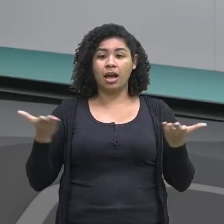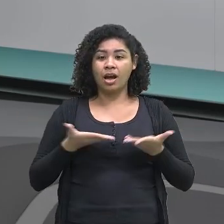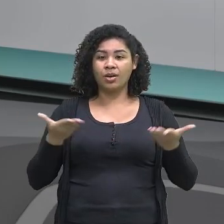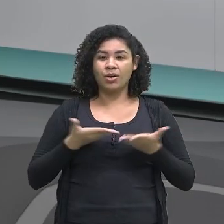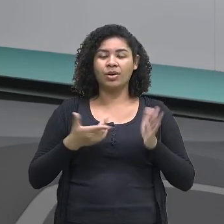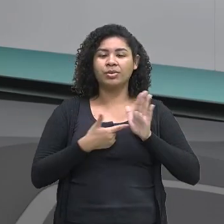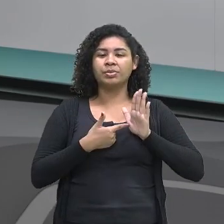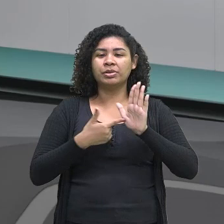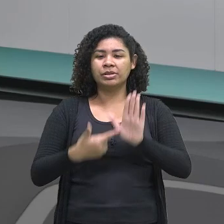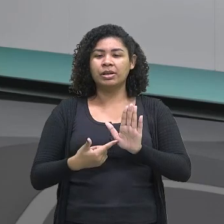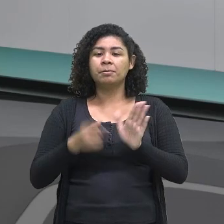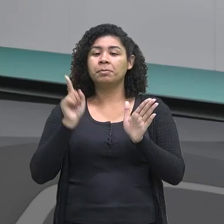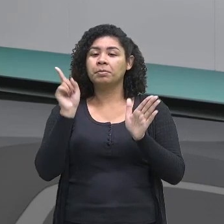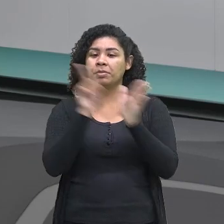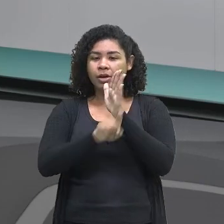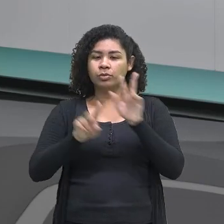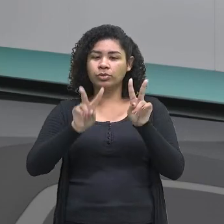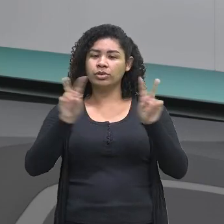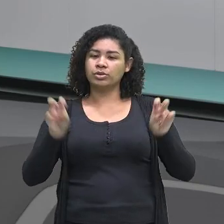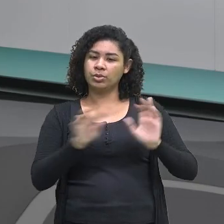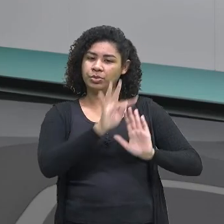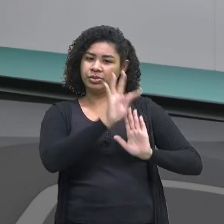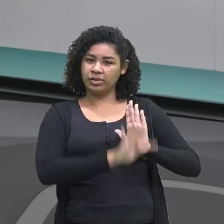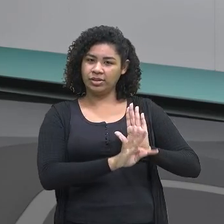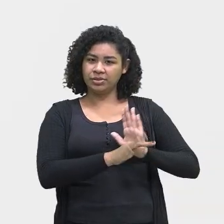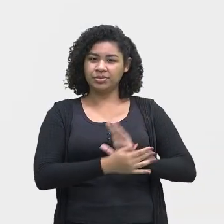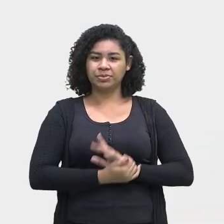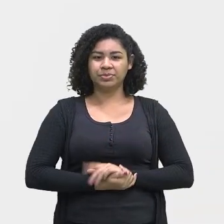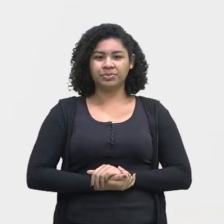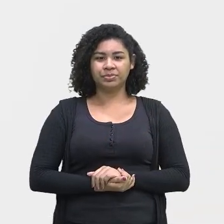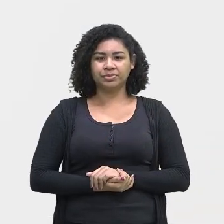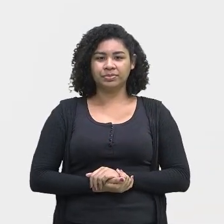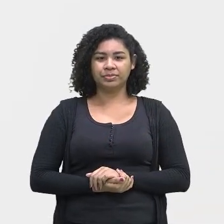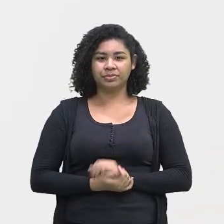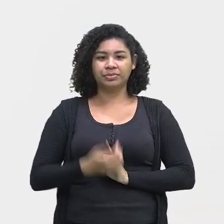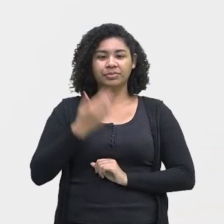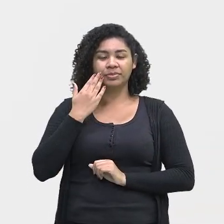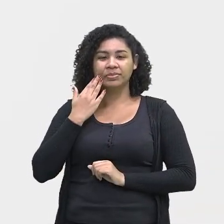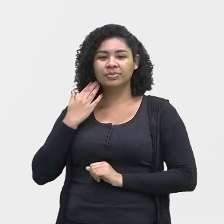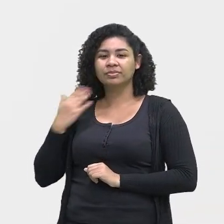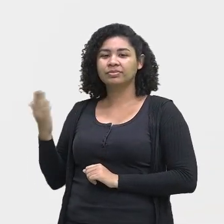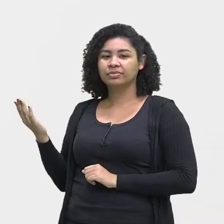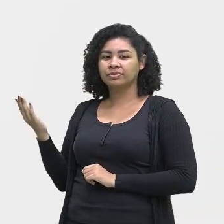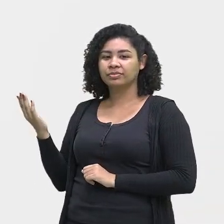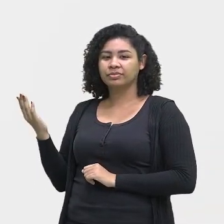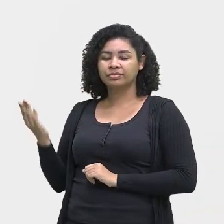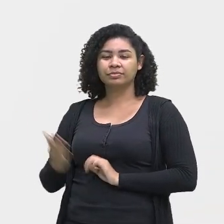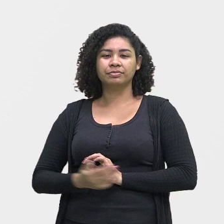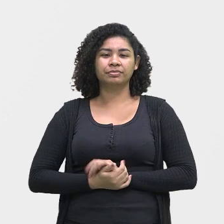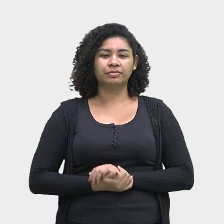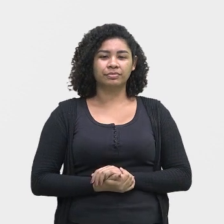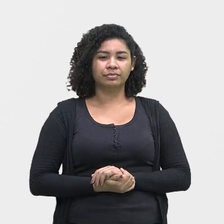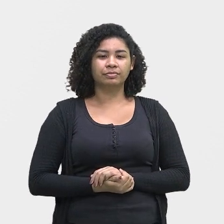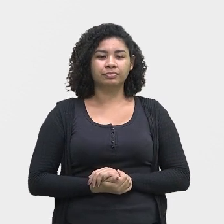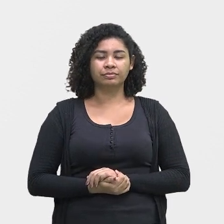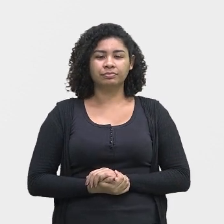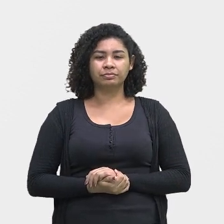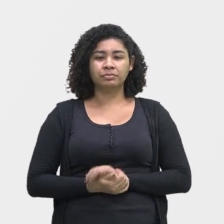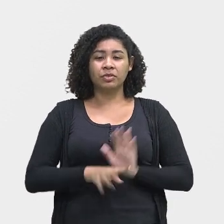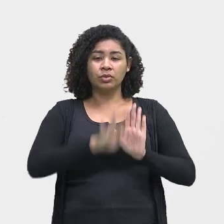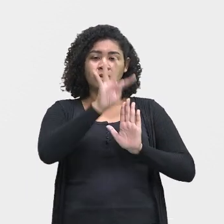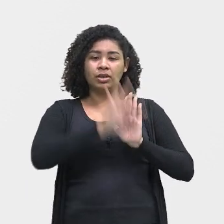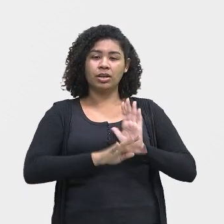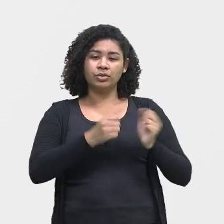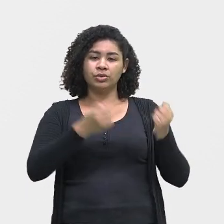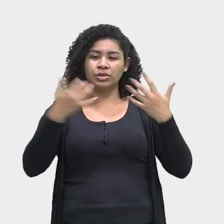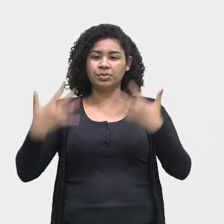resposta, uma pergunta sobre o texto que a gente viu. Let's go! Aquele texto que analisou junto. O texto fala sobre uma